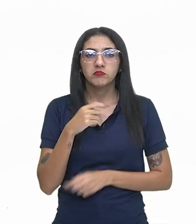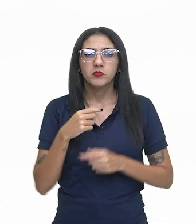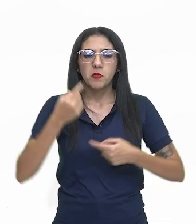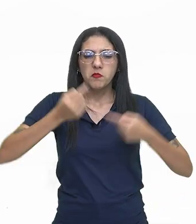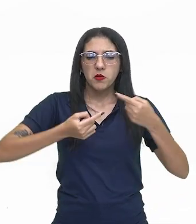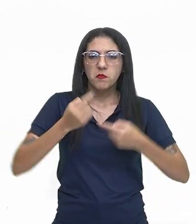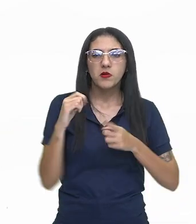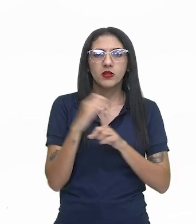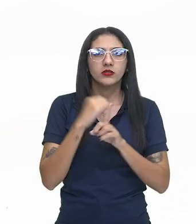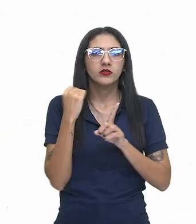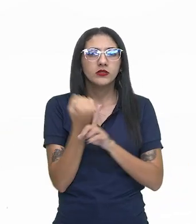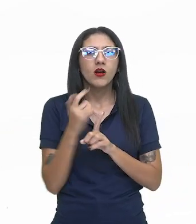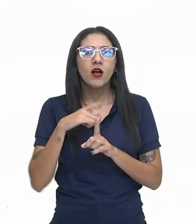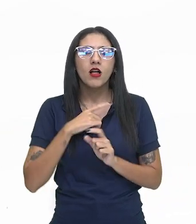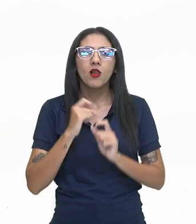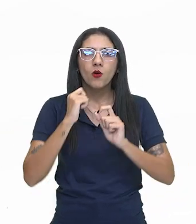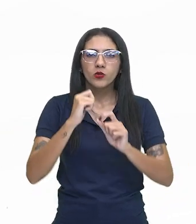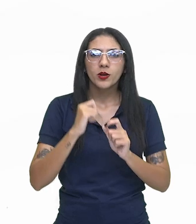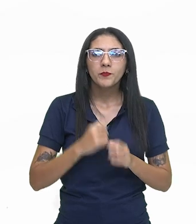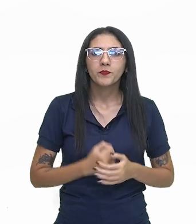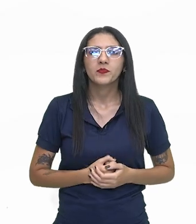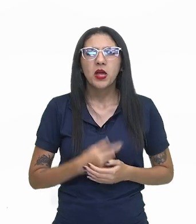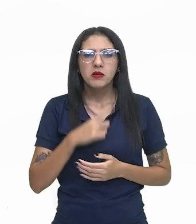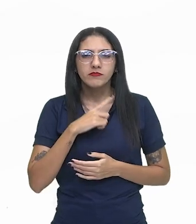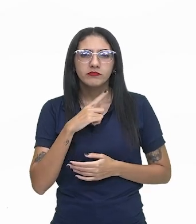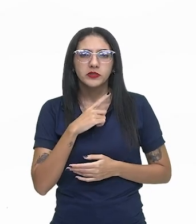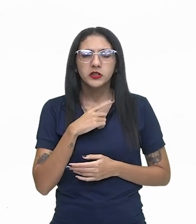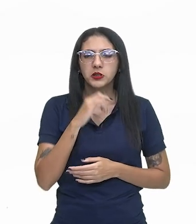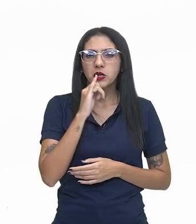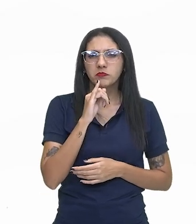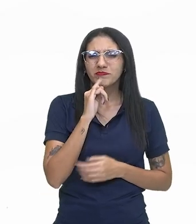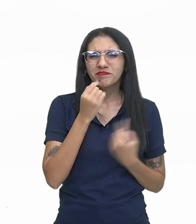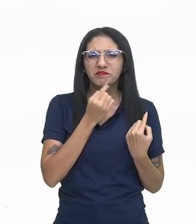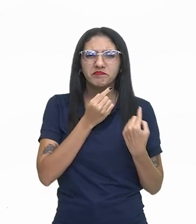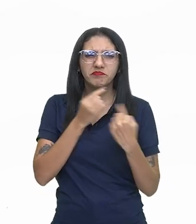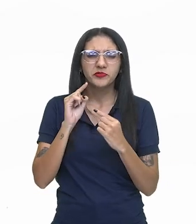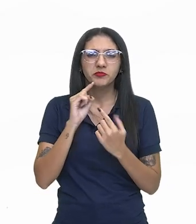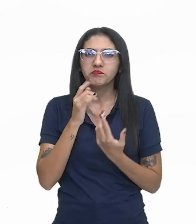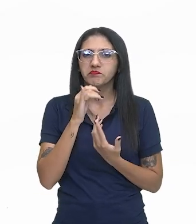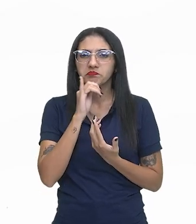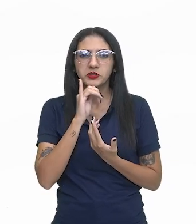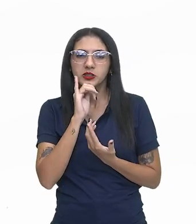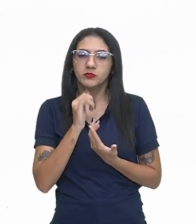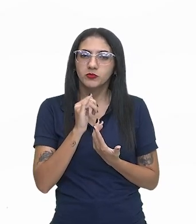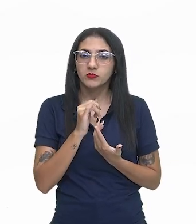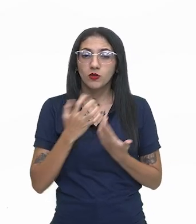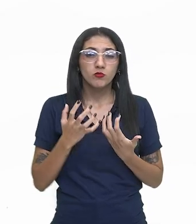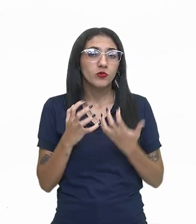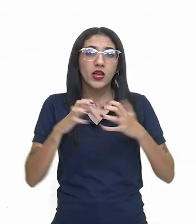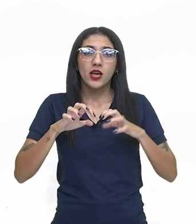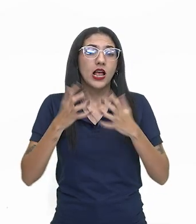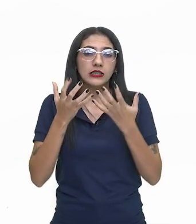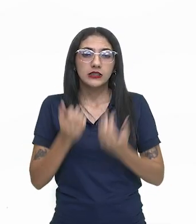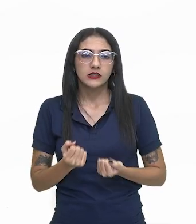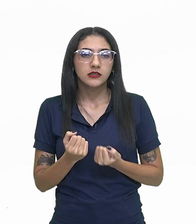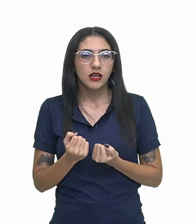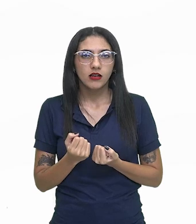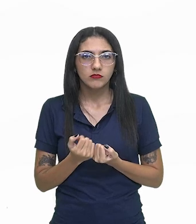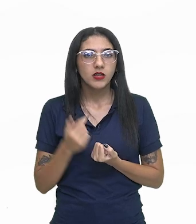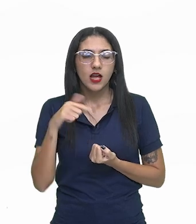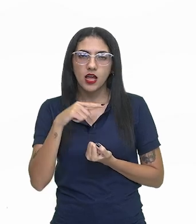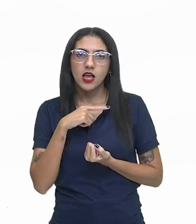de resistência à negação do reconhecimento, ou seja, ao não reconhecimento, o